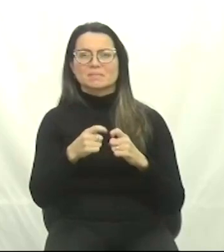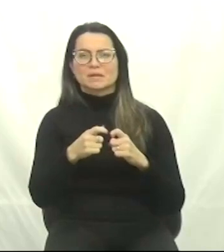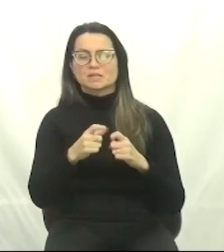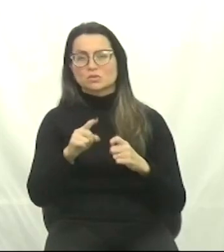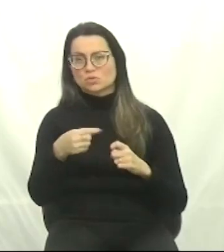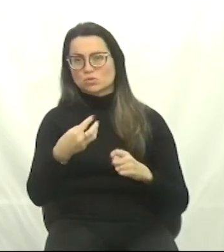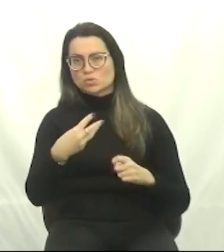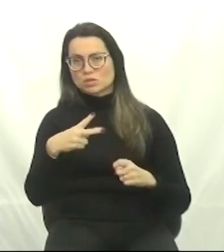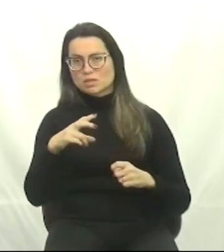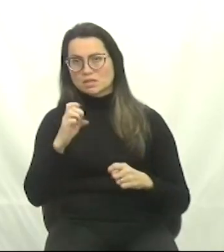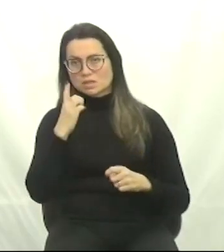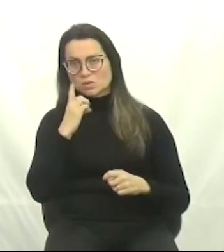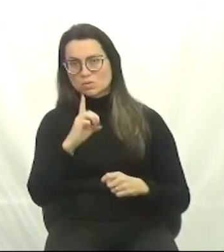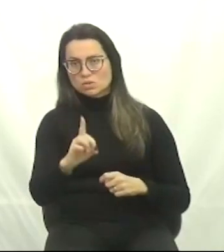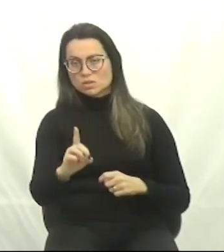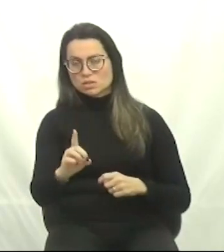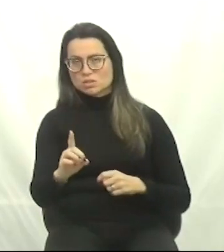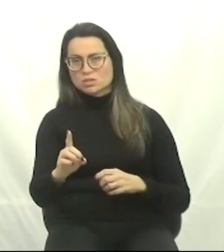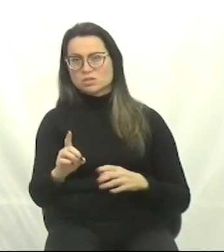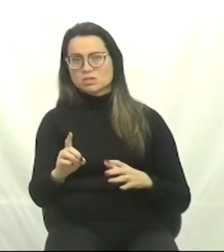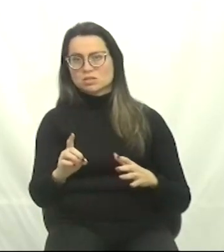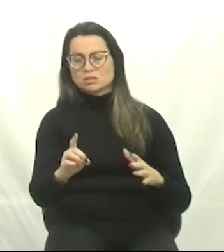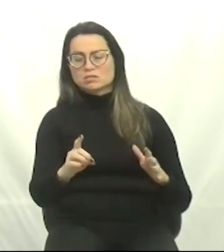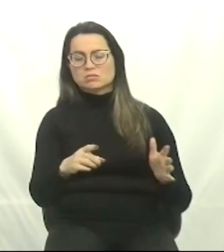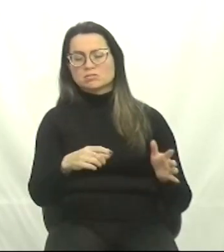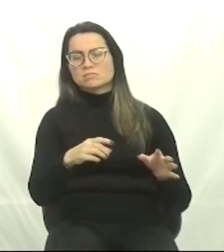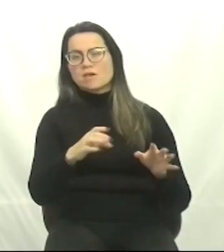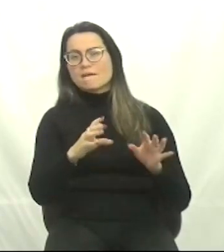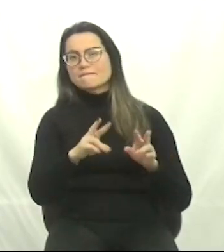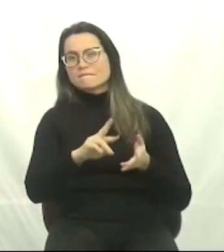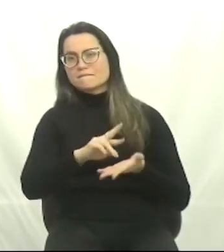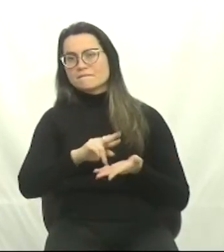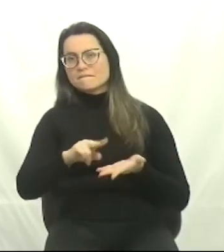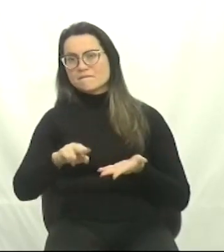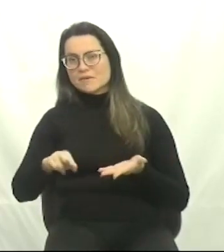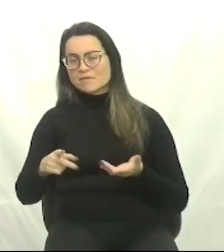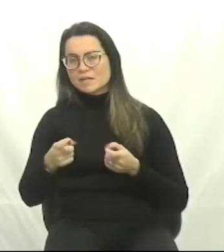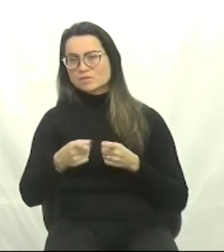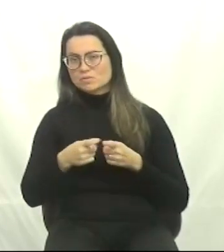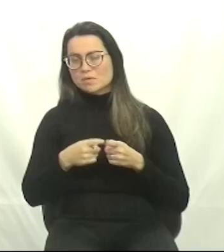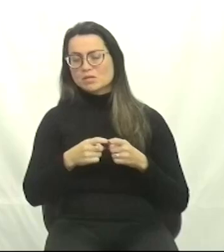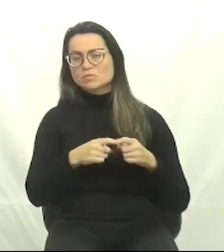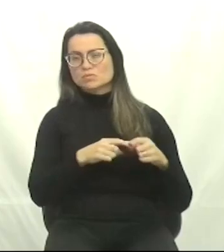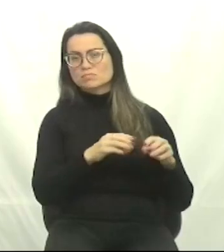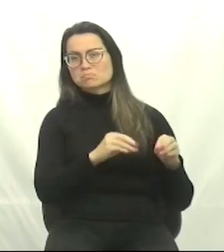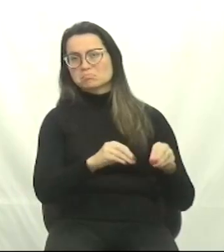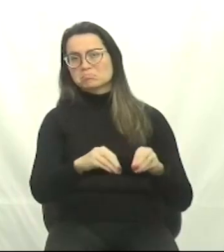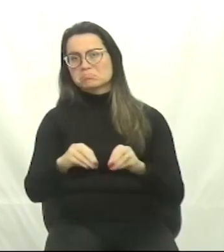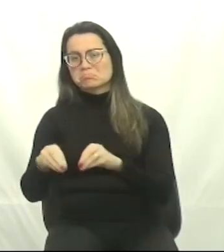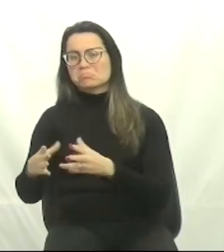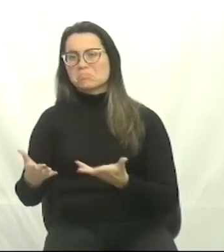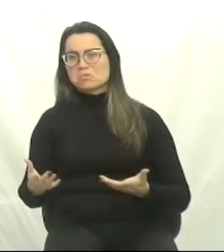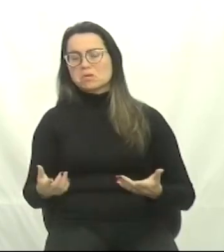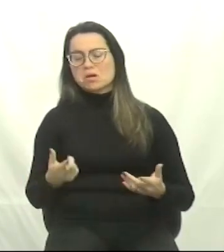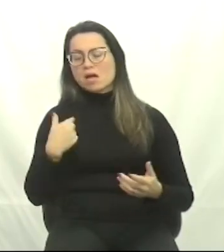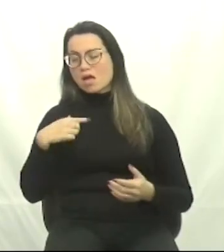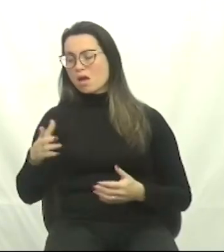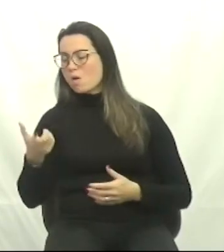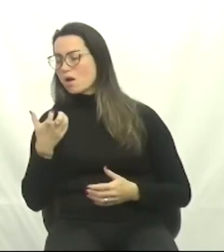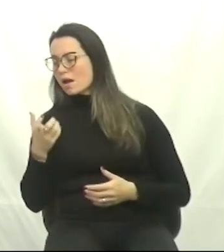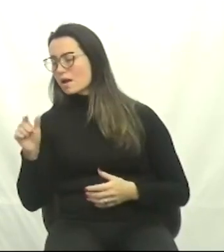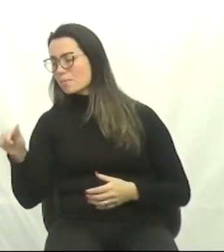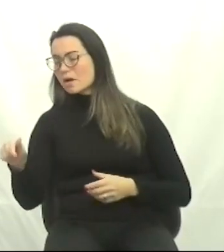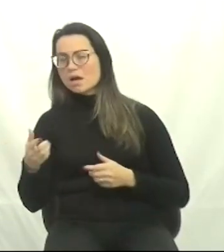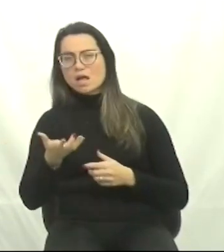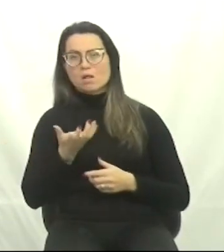dias serão alocados vários médicos que têm a opção de fazer as suas escolhas. Eu quero ir para aquela unidade, eu